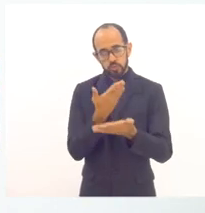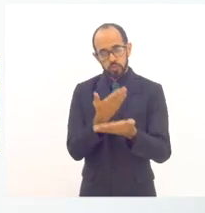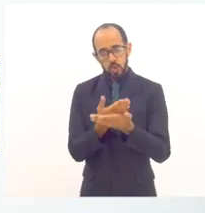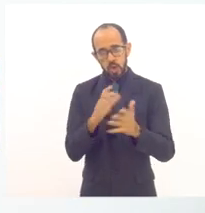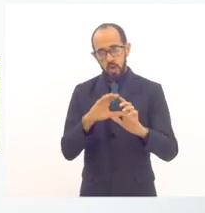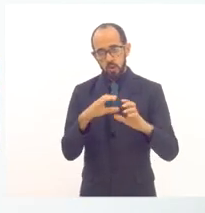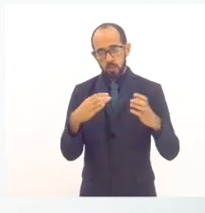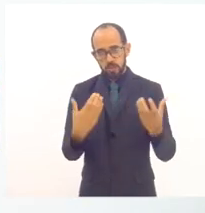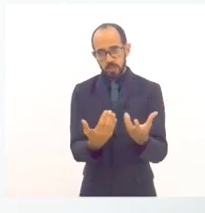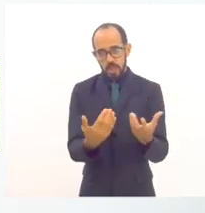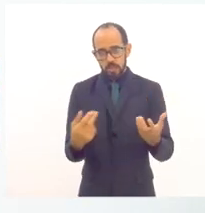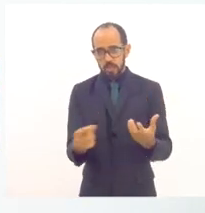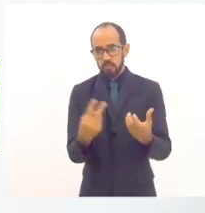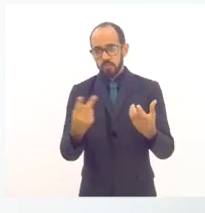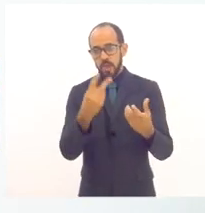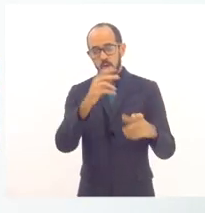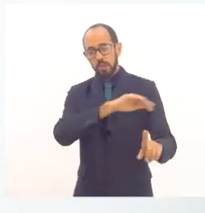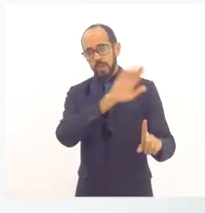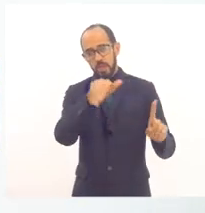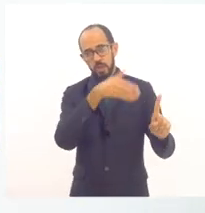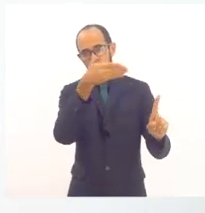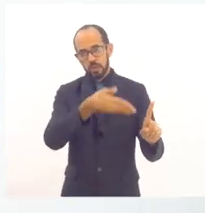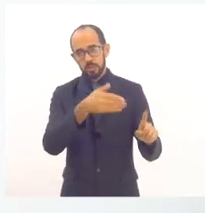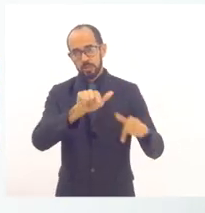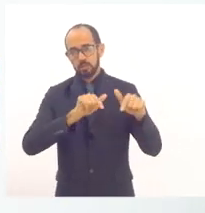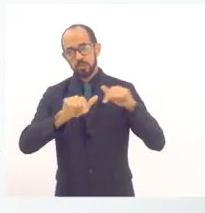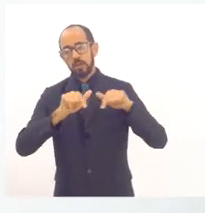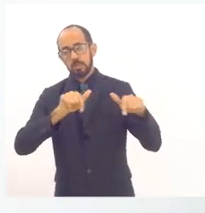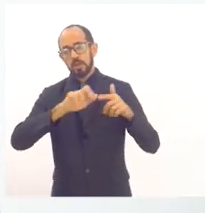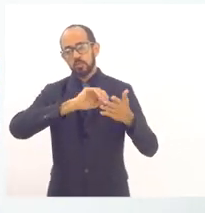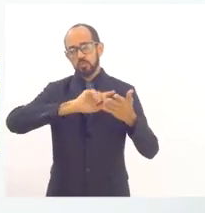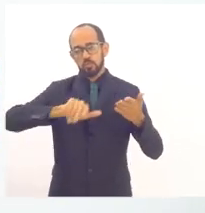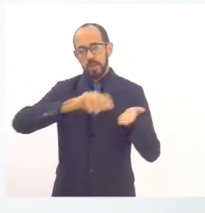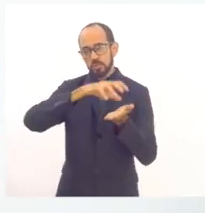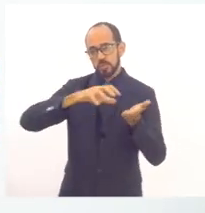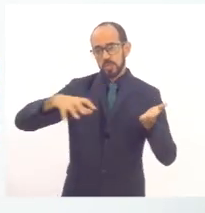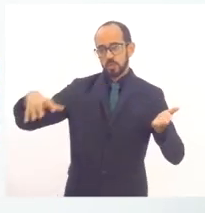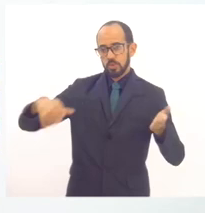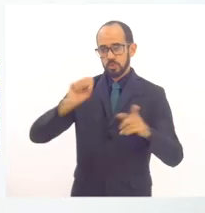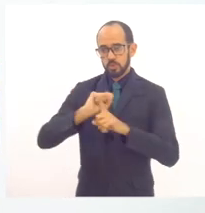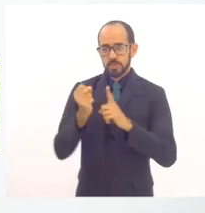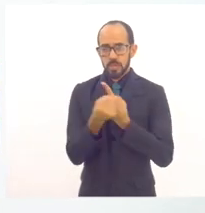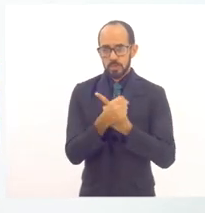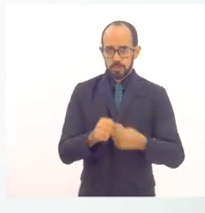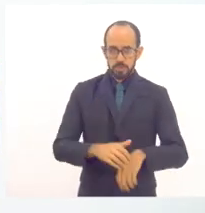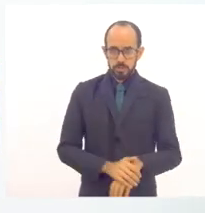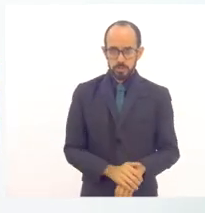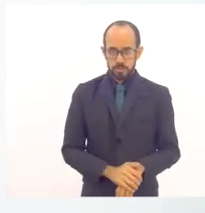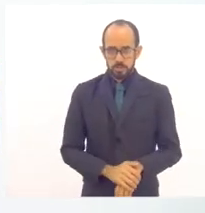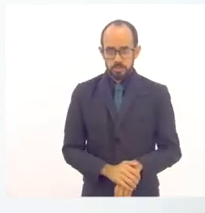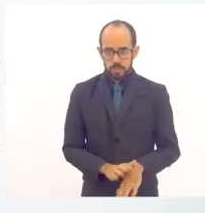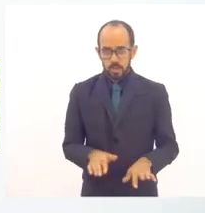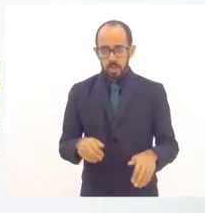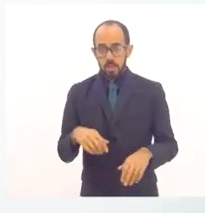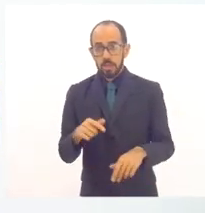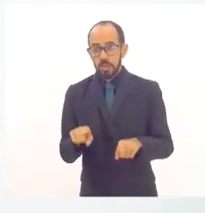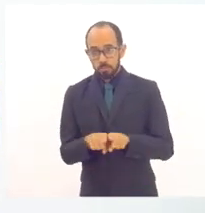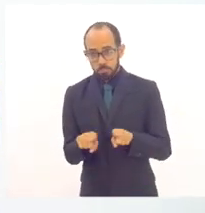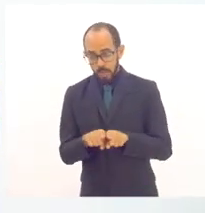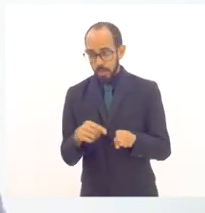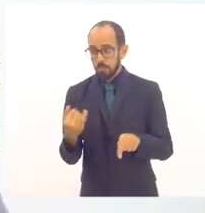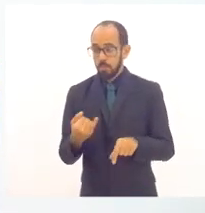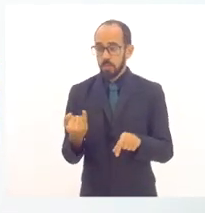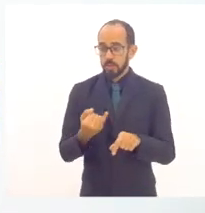escola-comunidade, valorizando e reconhecendo a importância de seu trabalho nos diversos setores da sociedade. Um outro ponto importante no artigo